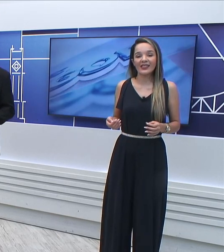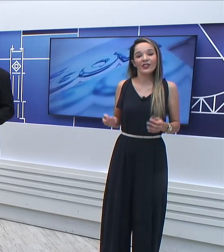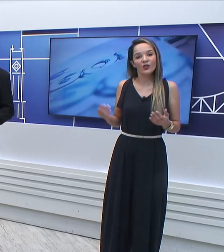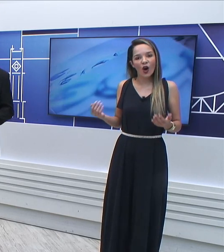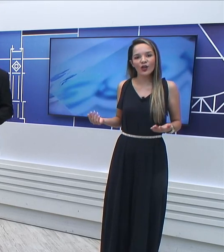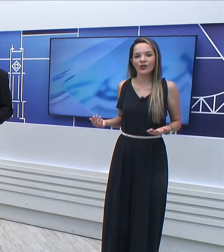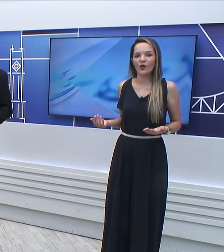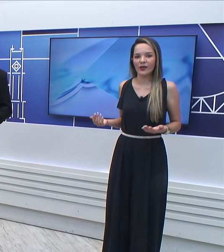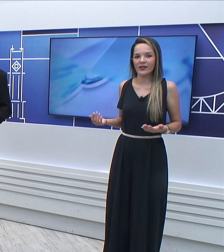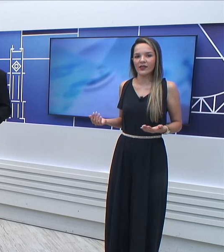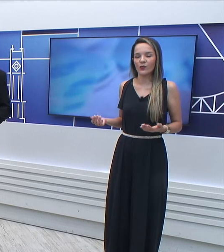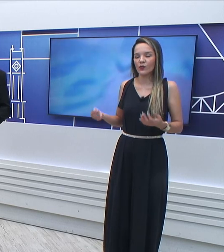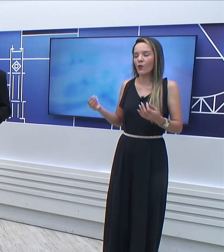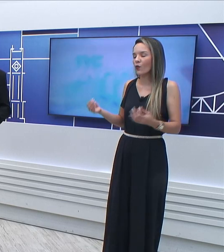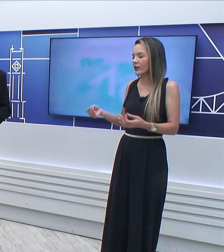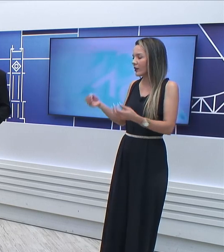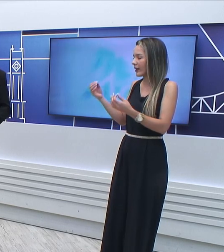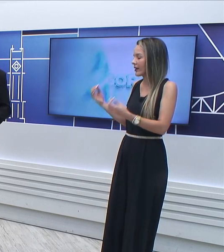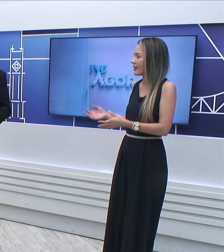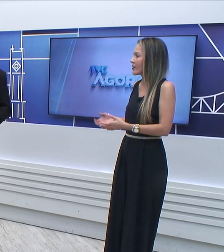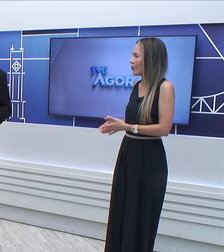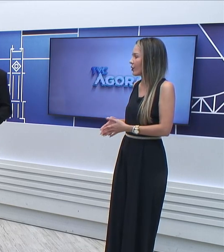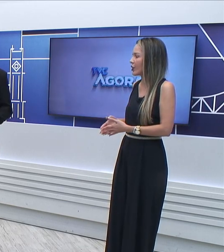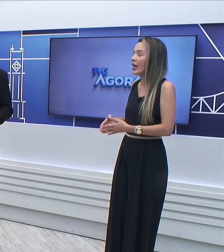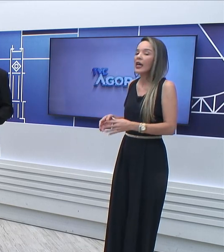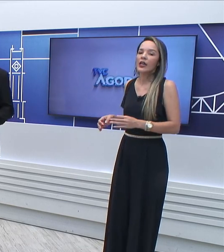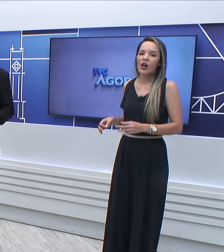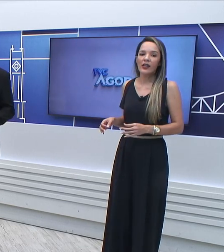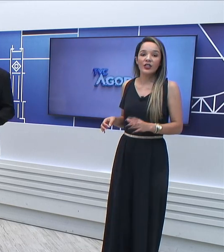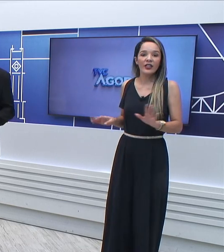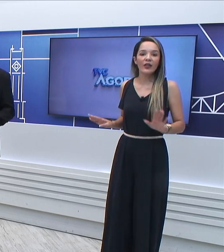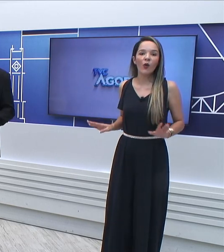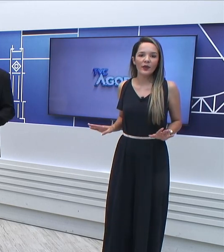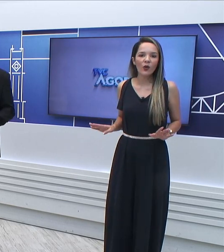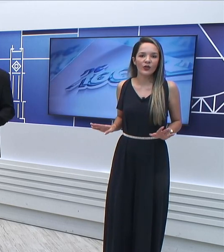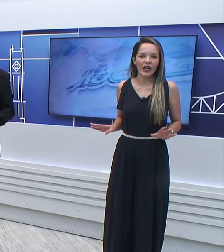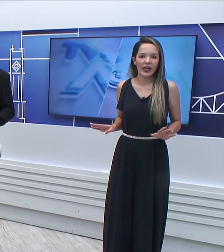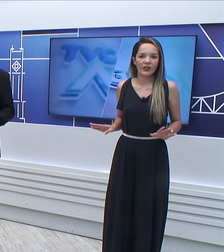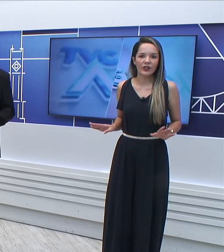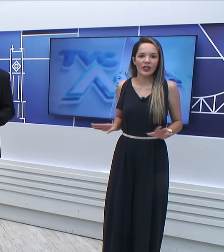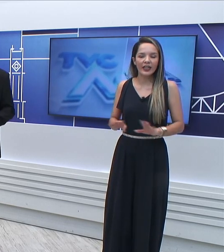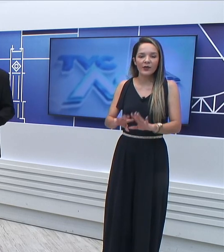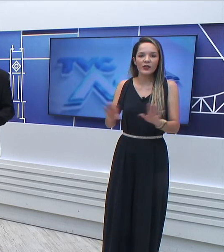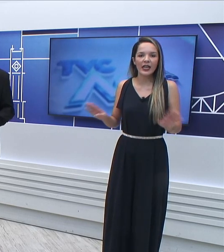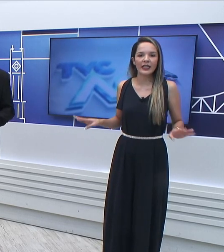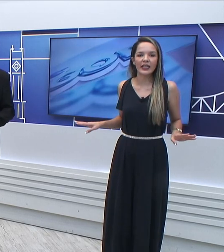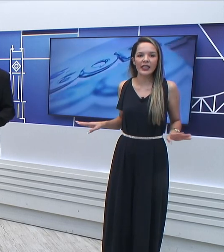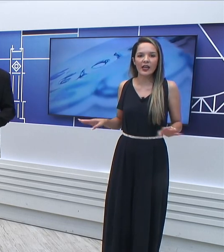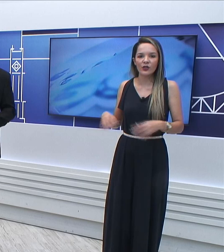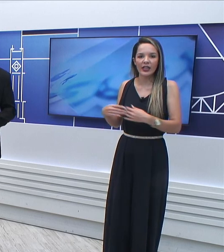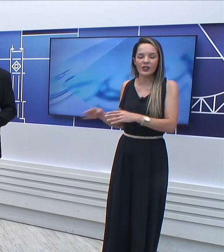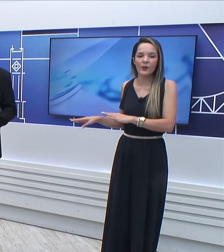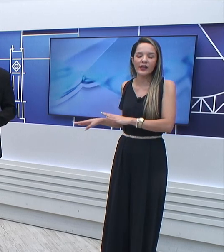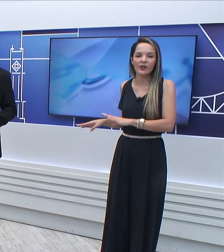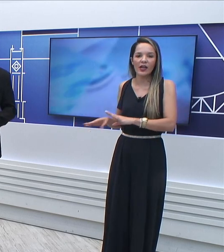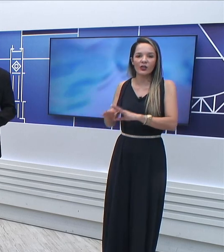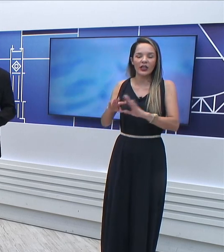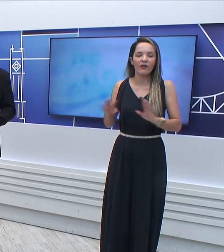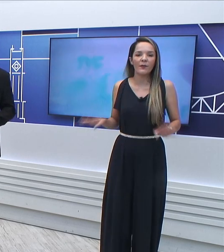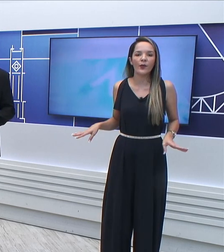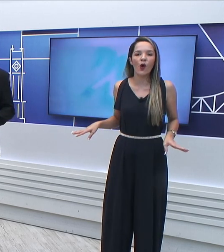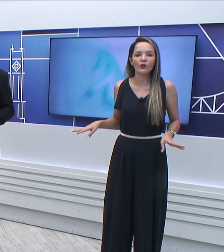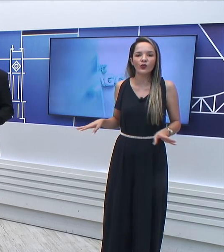de casa que nós dois estamos muito elegantes hoje. E olha, a gente nem combinou, gente. Chegamos aqui, eu cheguei de preto,